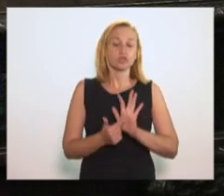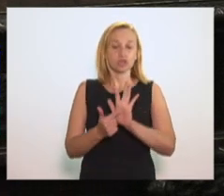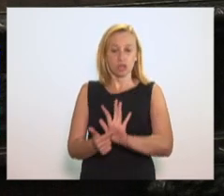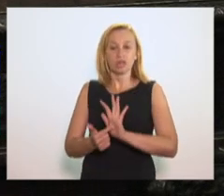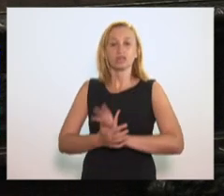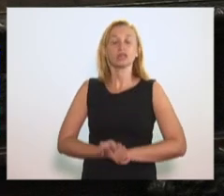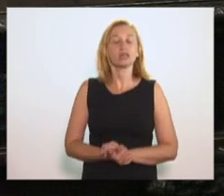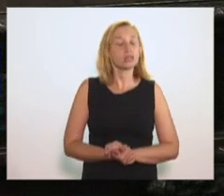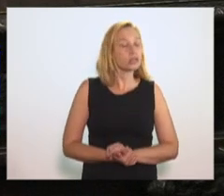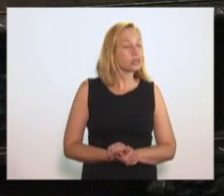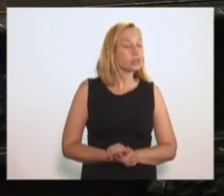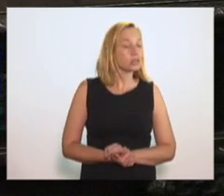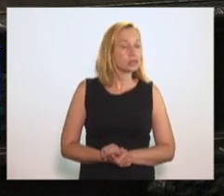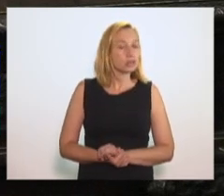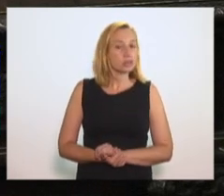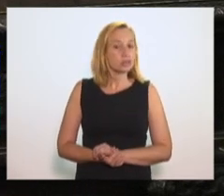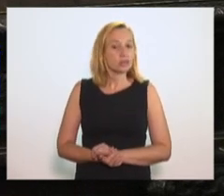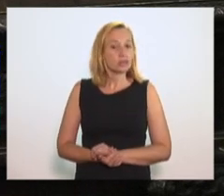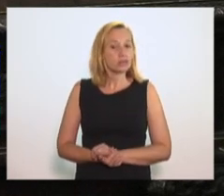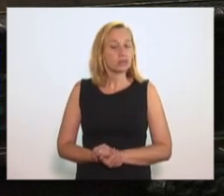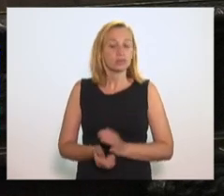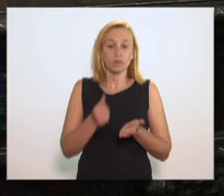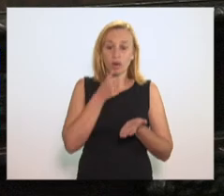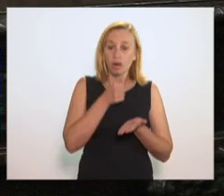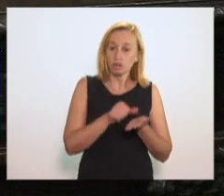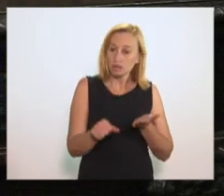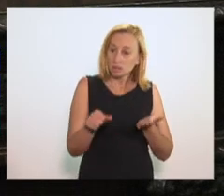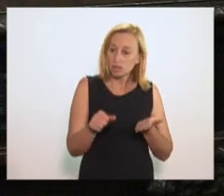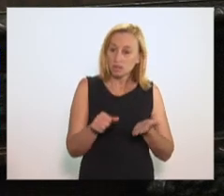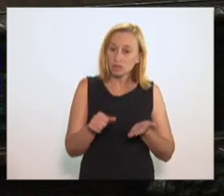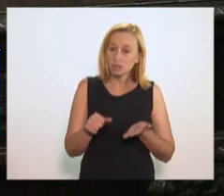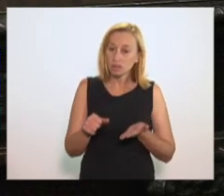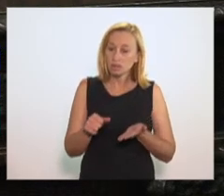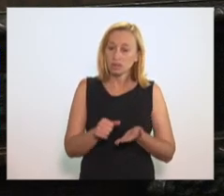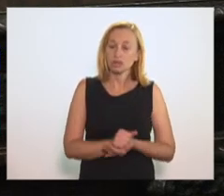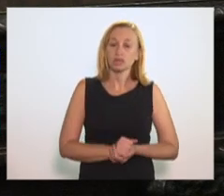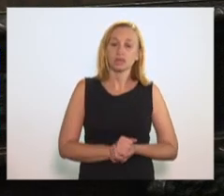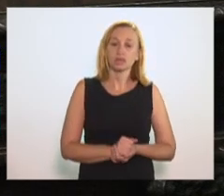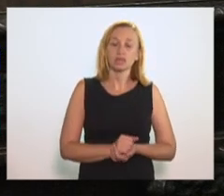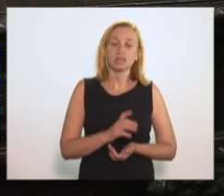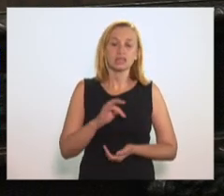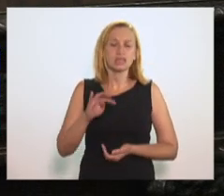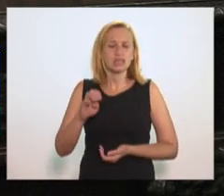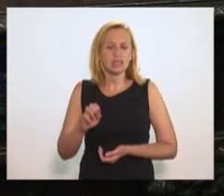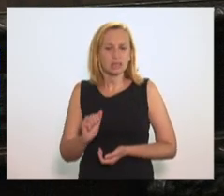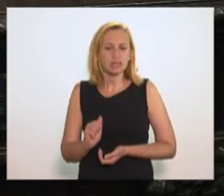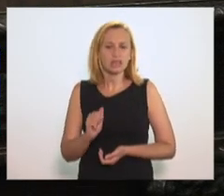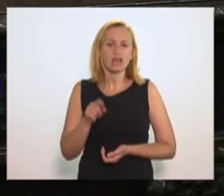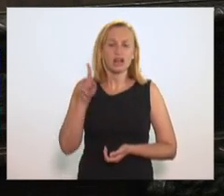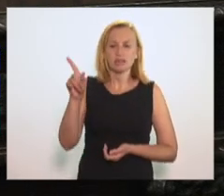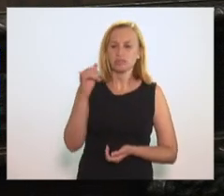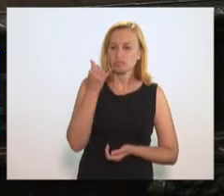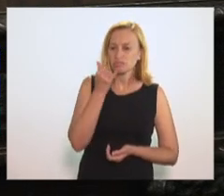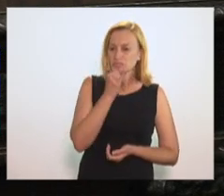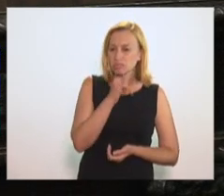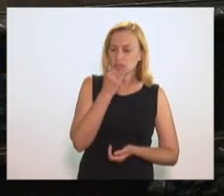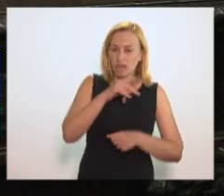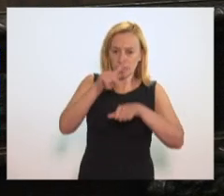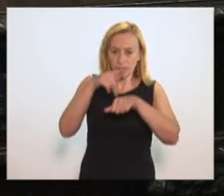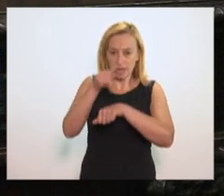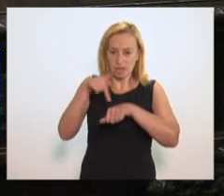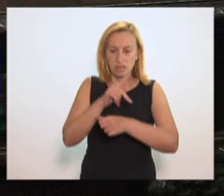numa carta uma carta de Siena na Itália que